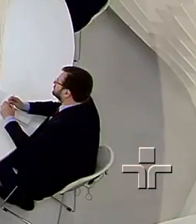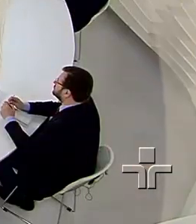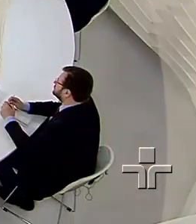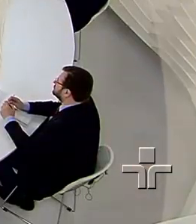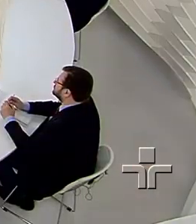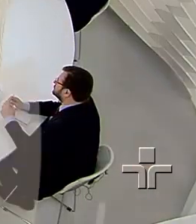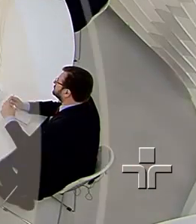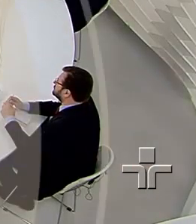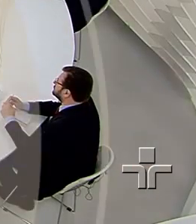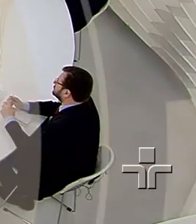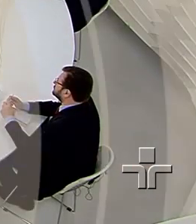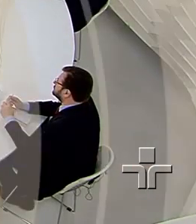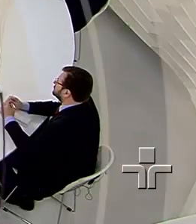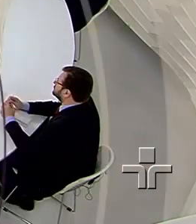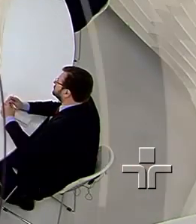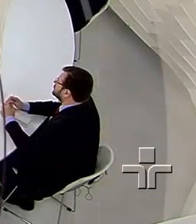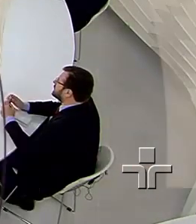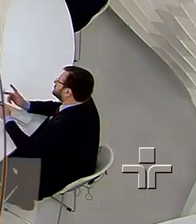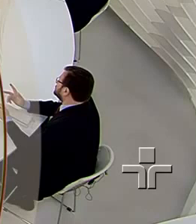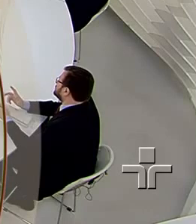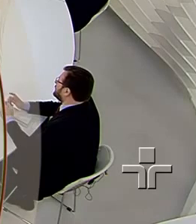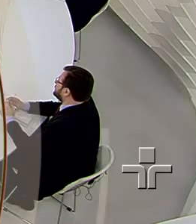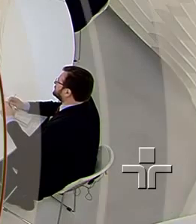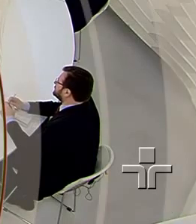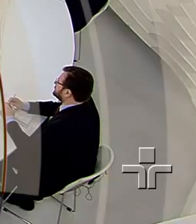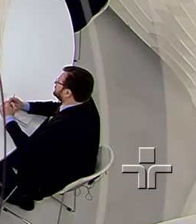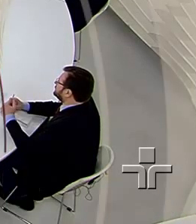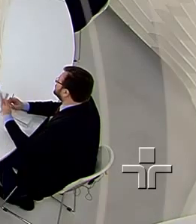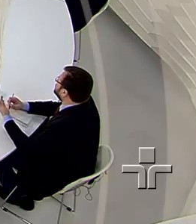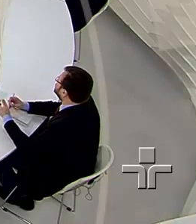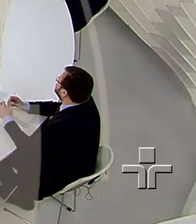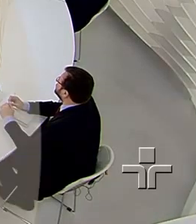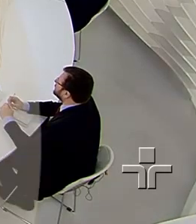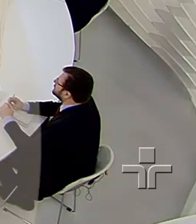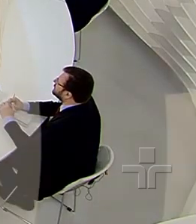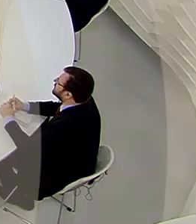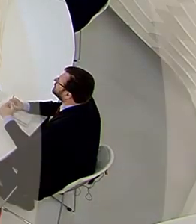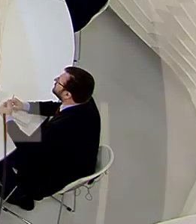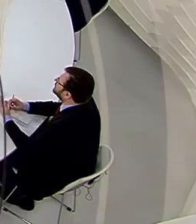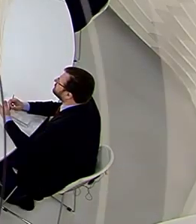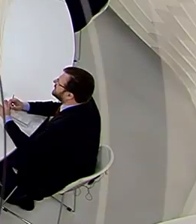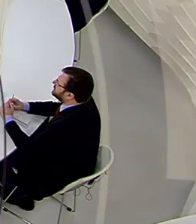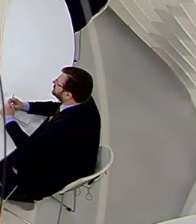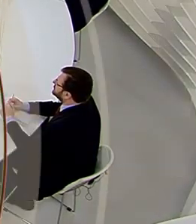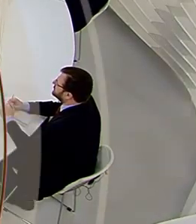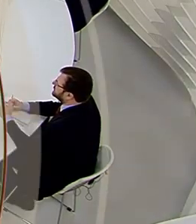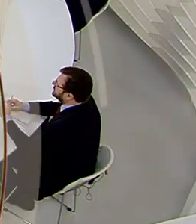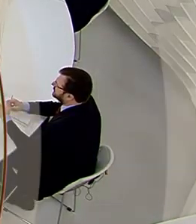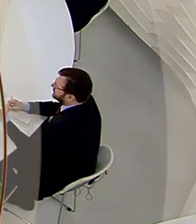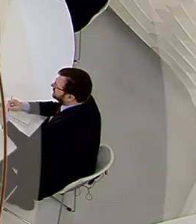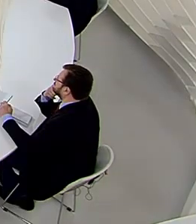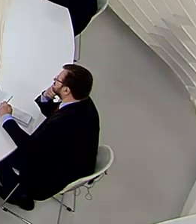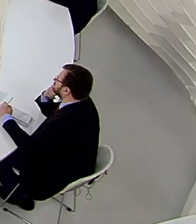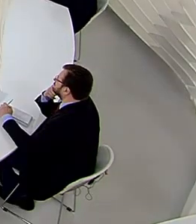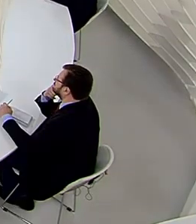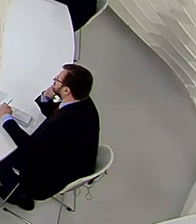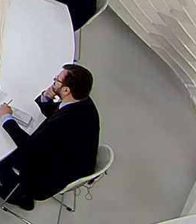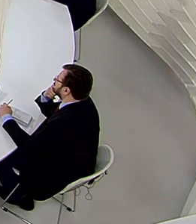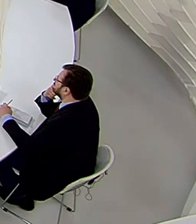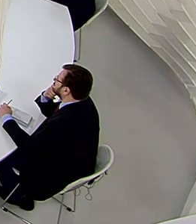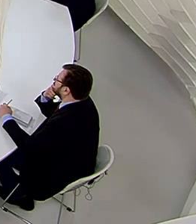opinião como jornalista, aí o outro não gostou, ele hackeia você para te desmoralizar ou para inventar. Você tem técnicas hoje que entra